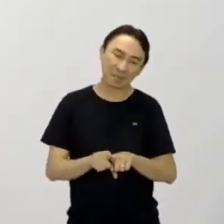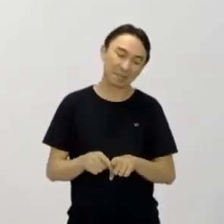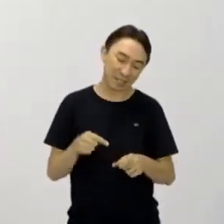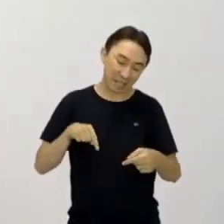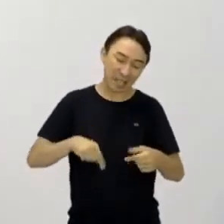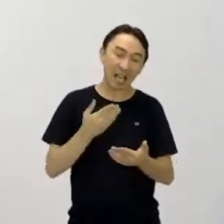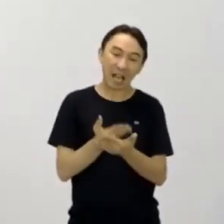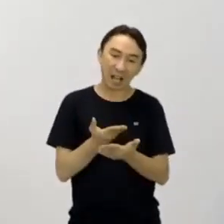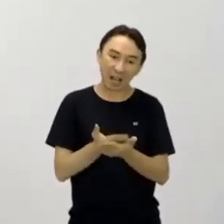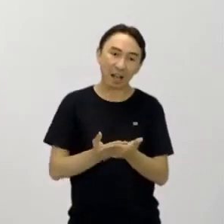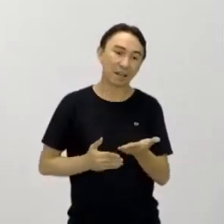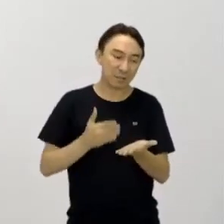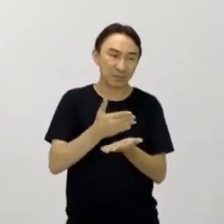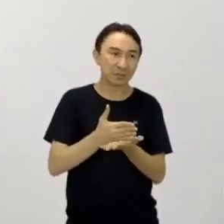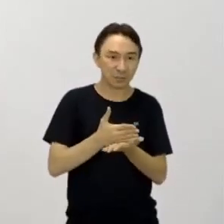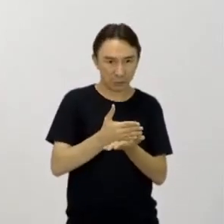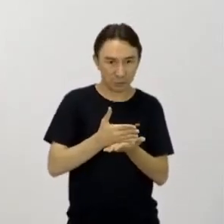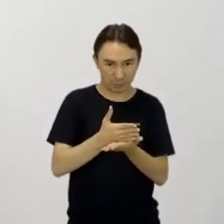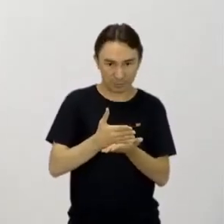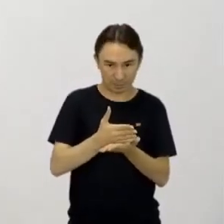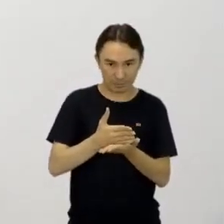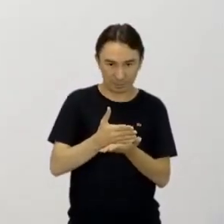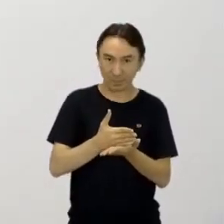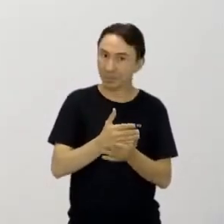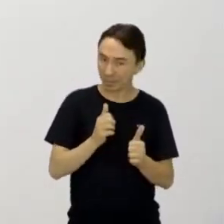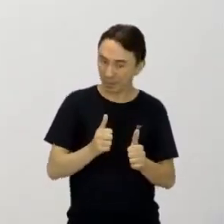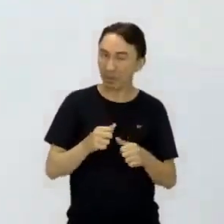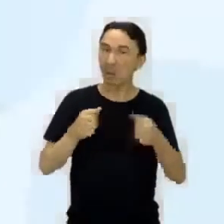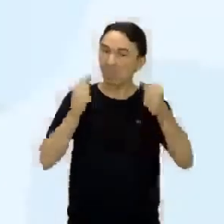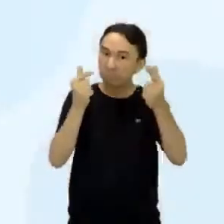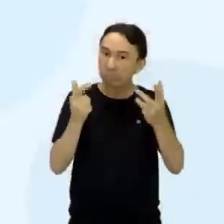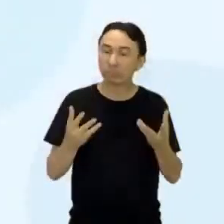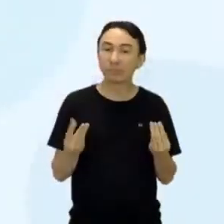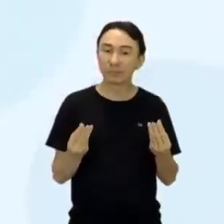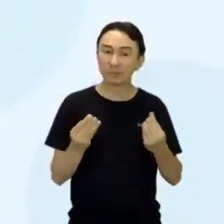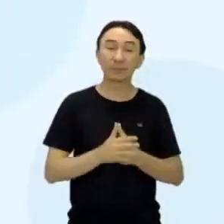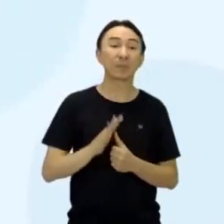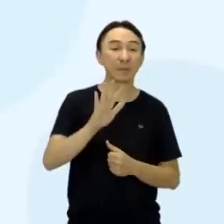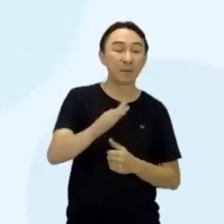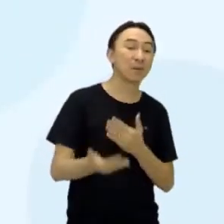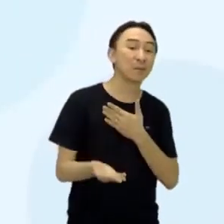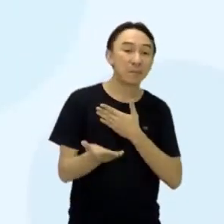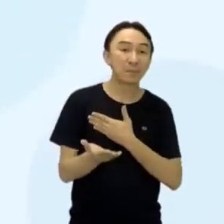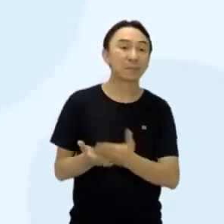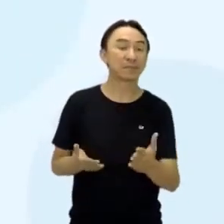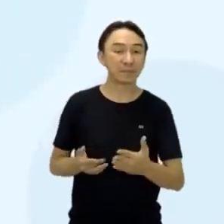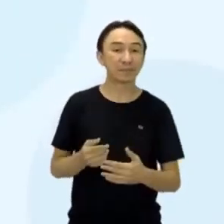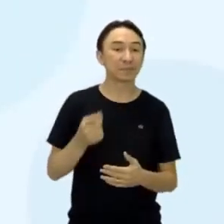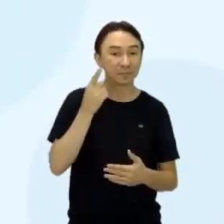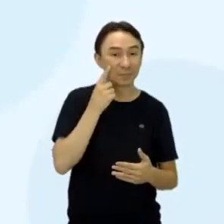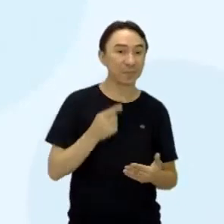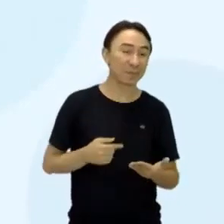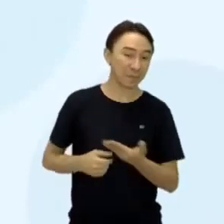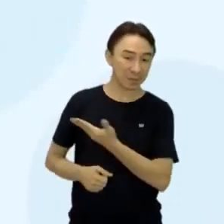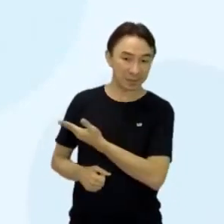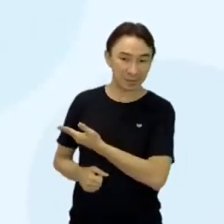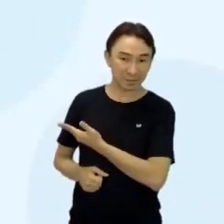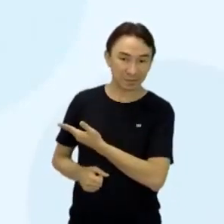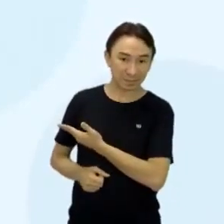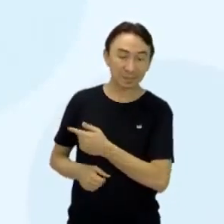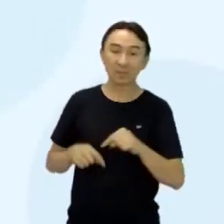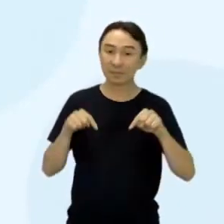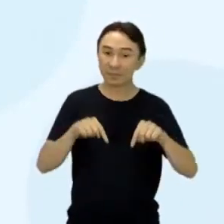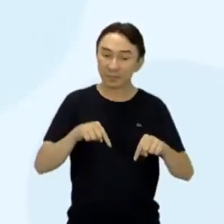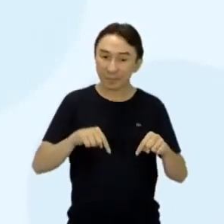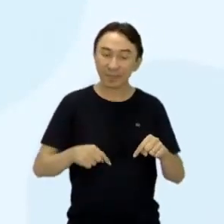começar, vamos problematizar isso daí que você já deve estar sabendo, mas a gente tem que fazer essa retomada, né, professor Thiago? Sim, eu tô achando interessante a aula, hein?